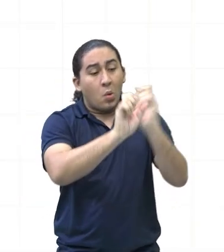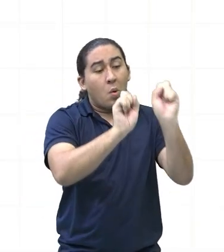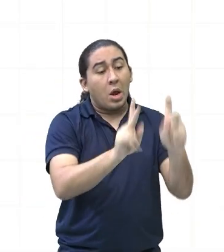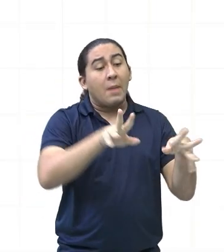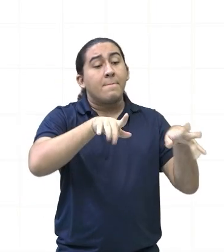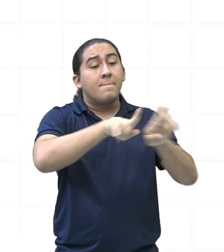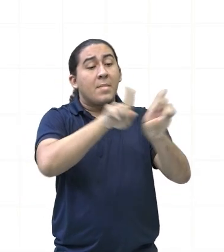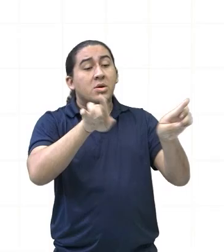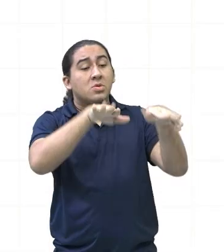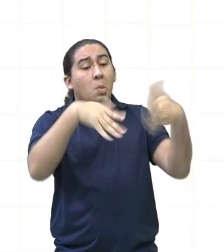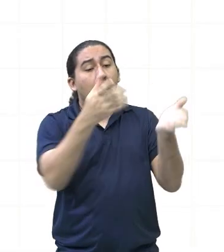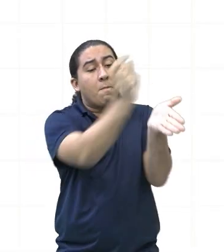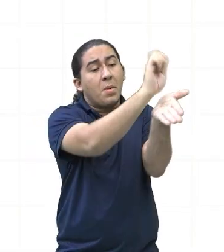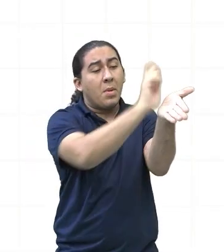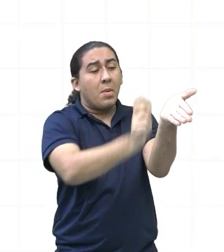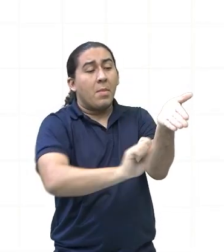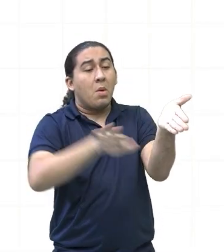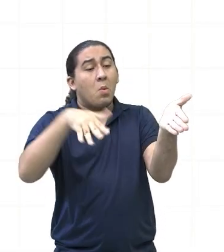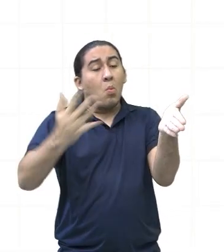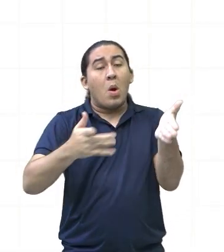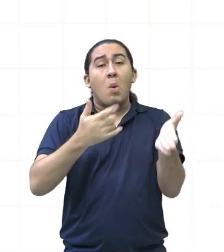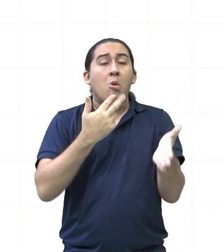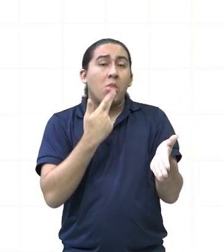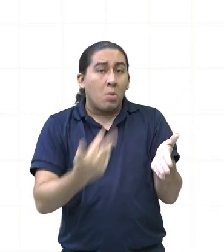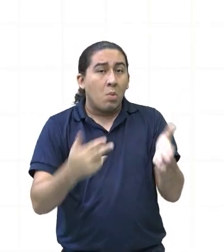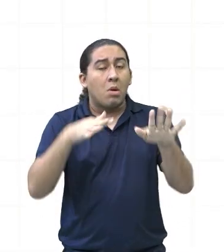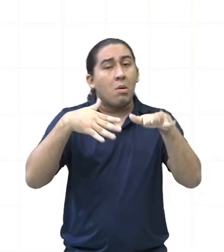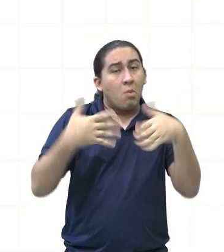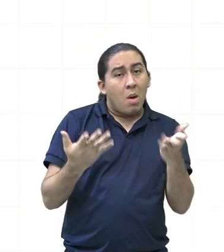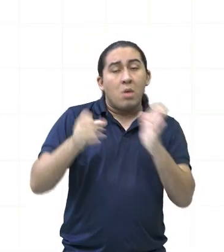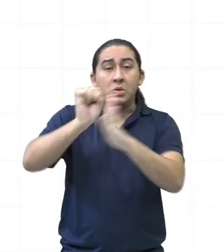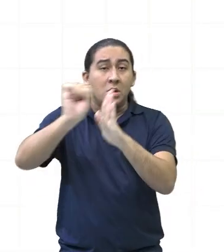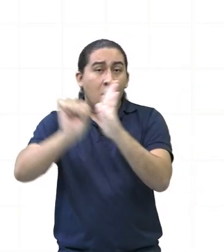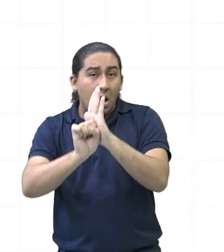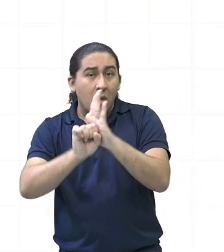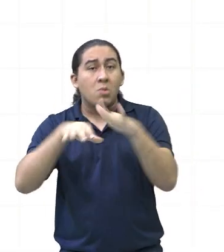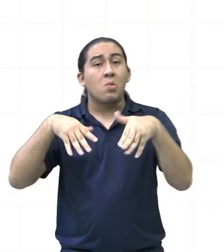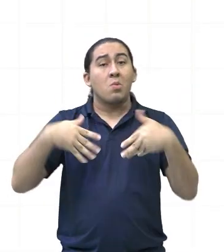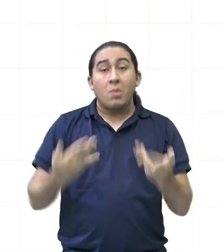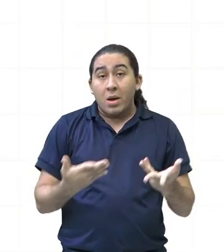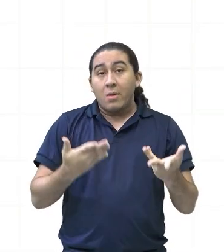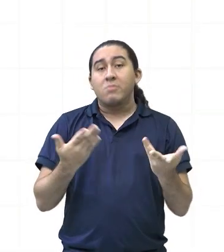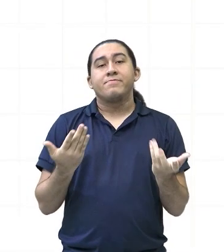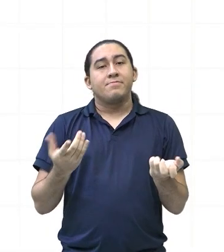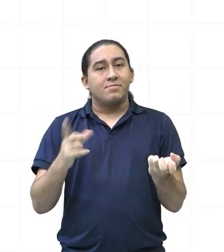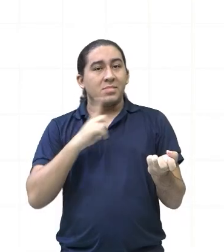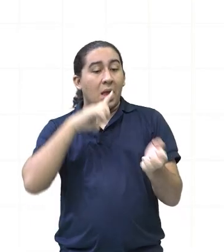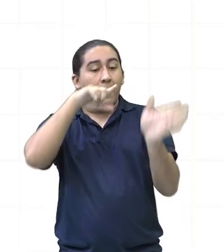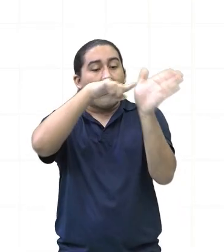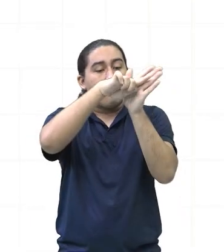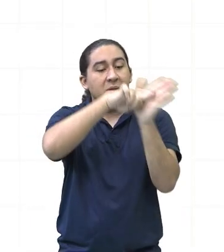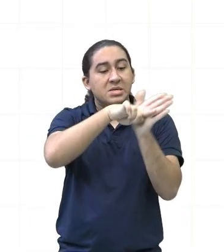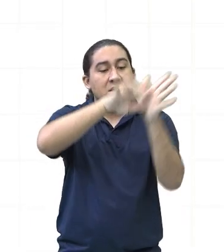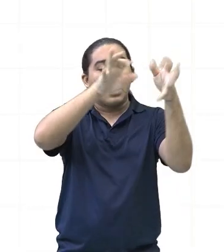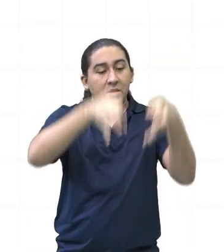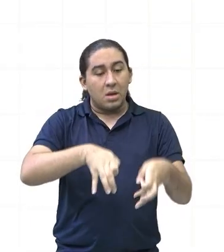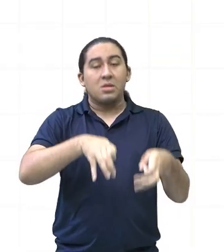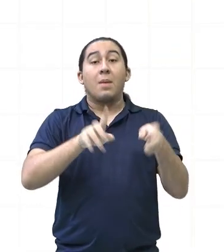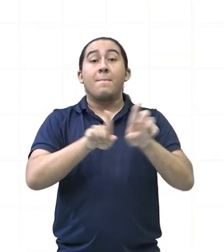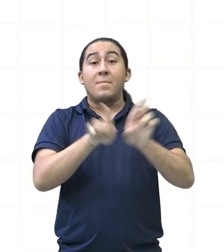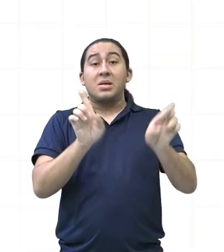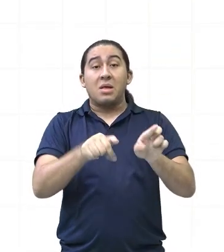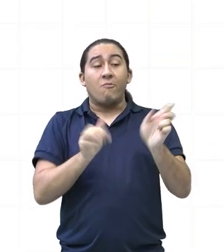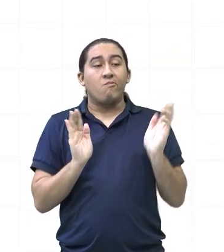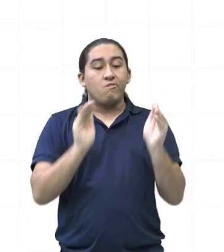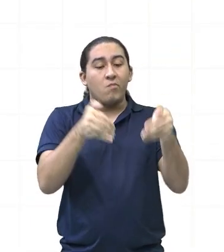essa caligrafia, não é mesmo? Então, cada século, 14, 13, 12, tem, de certa forma, né, o seu próprio percurso recurso da